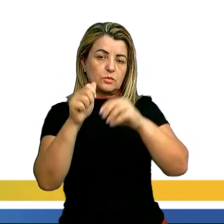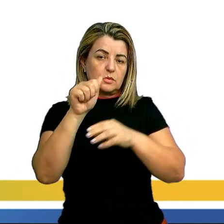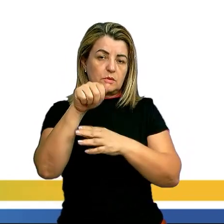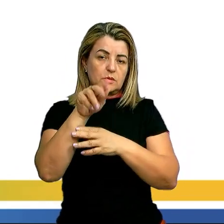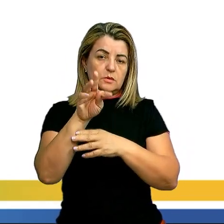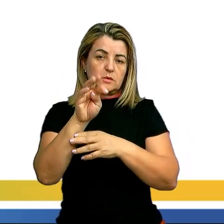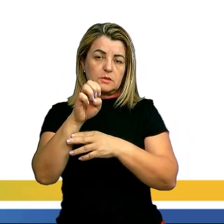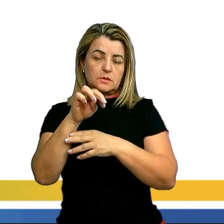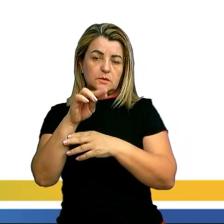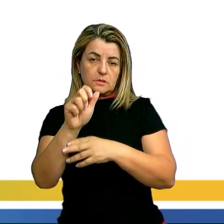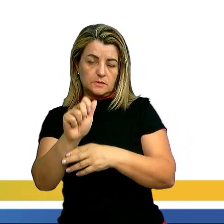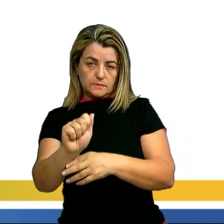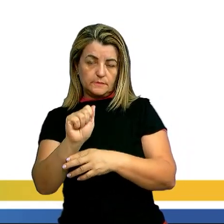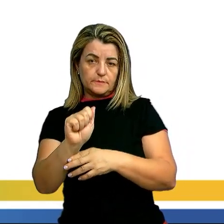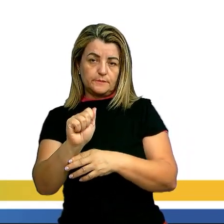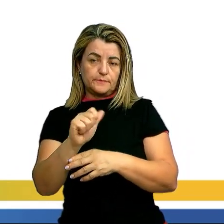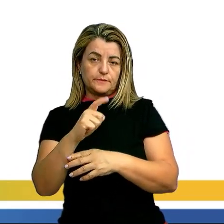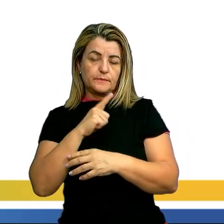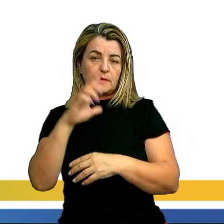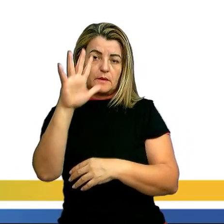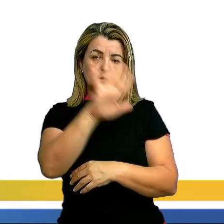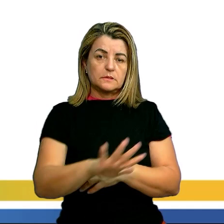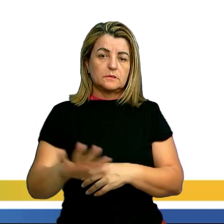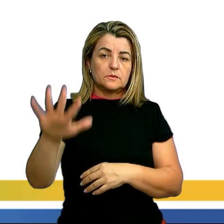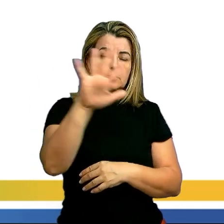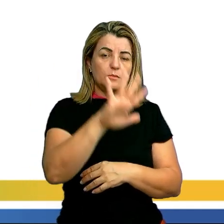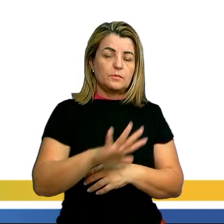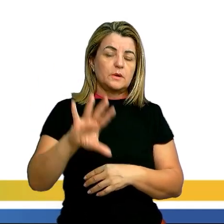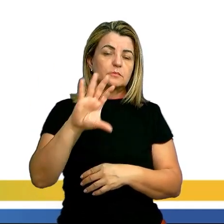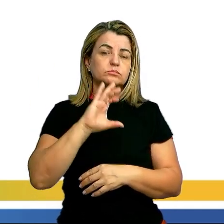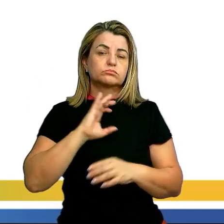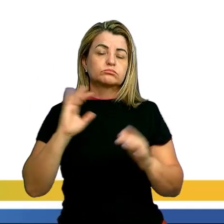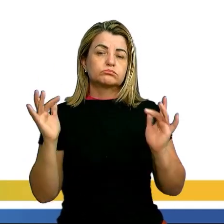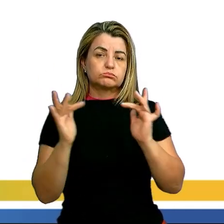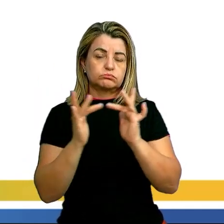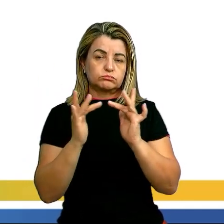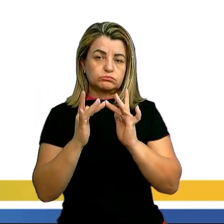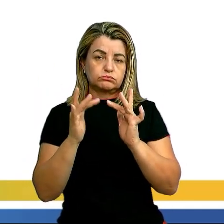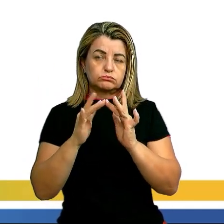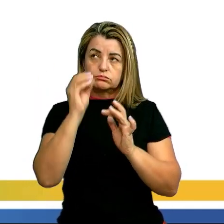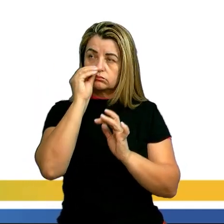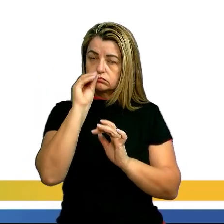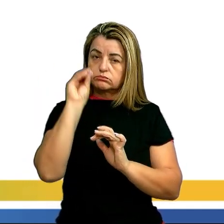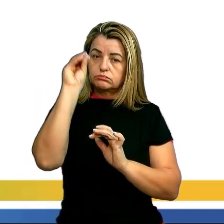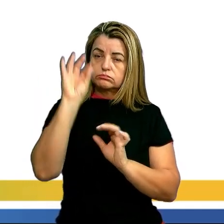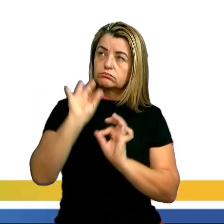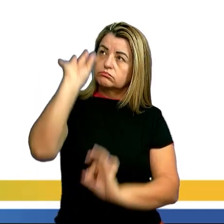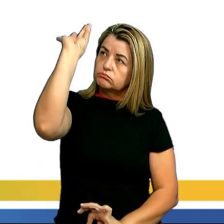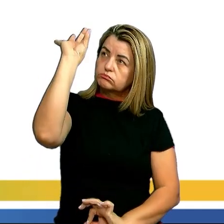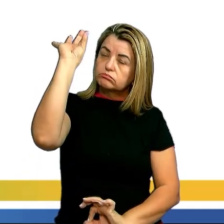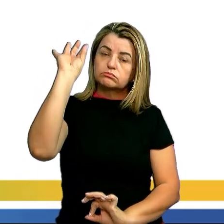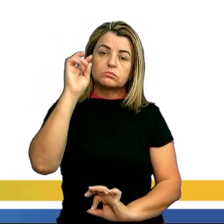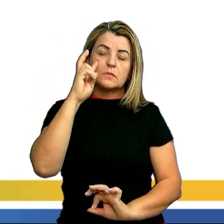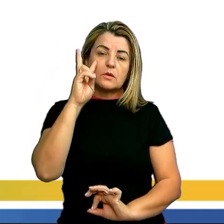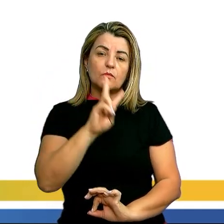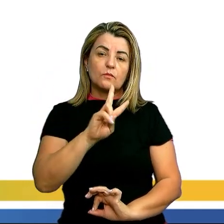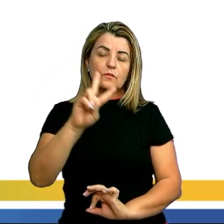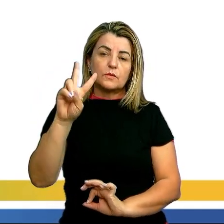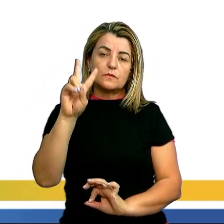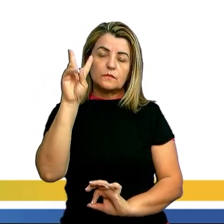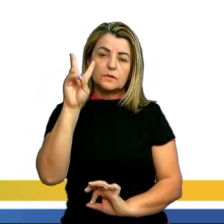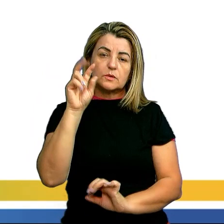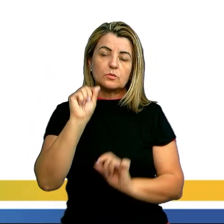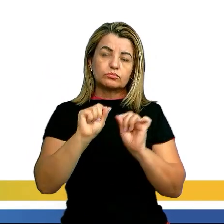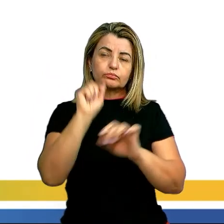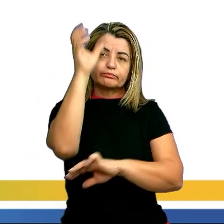cartesiano ortogonal ao mapa da cidade e desprezando a altura da antena, verifica-se que o maior alcance